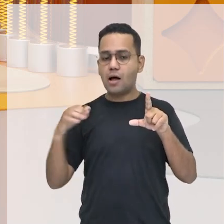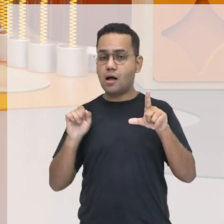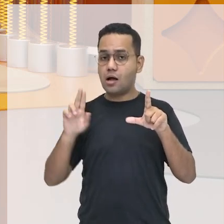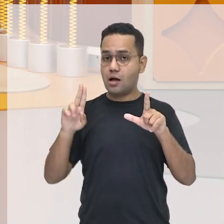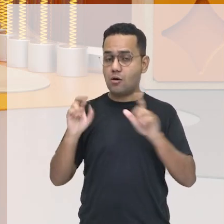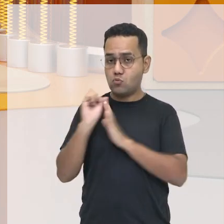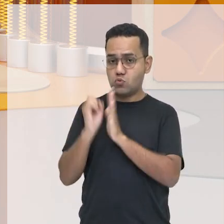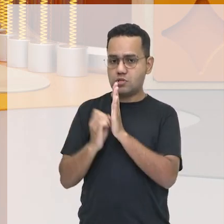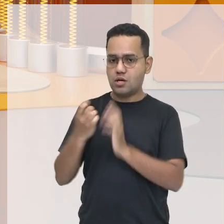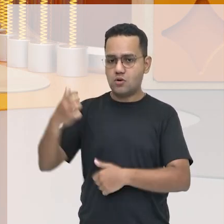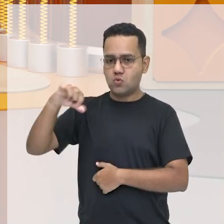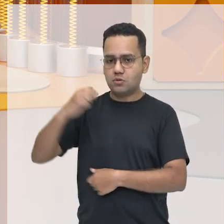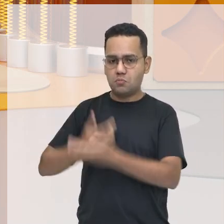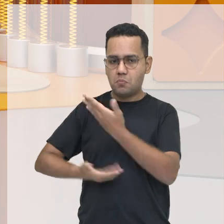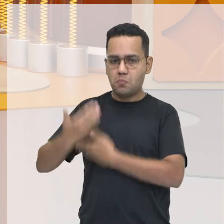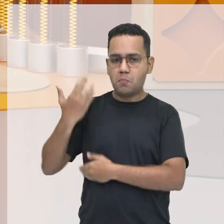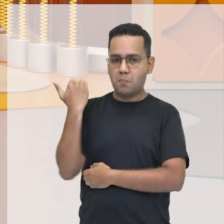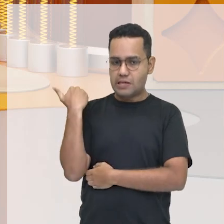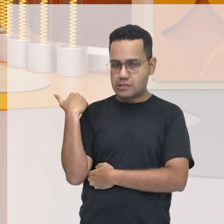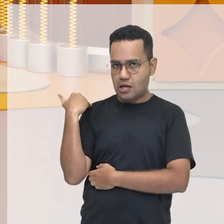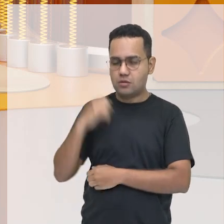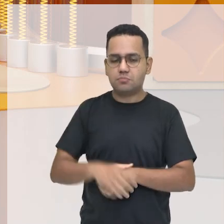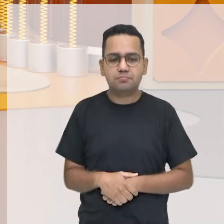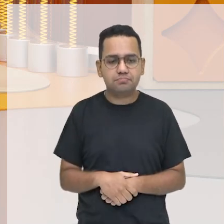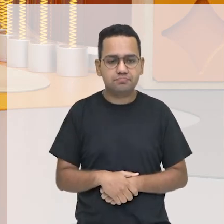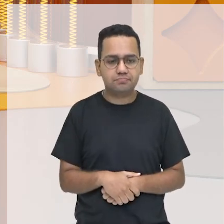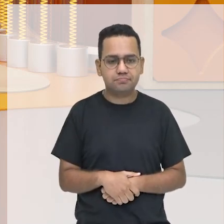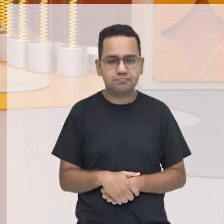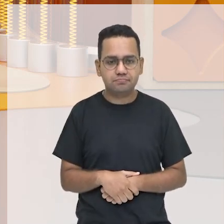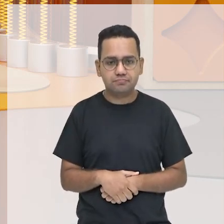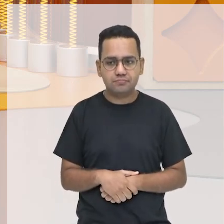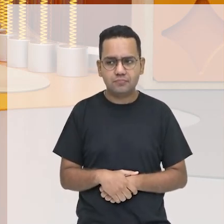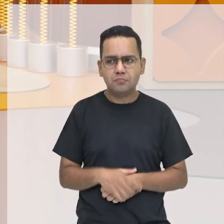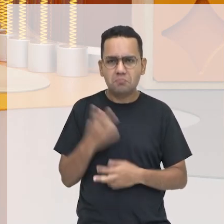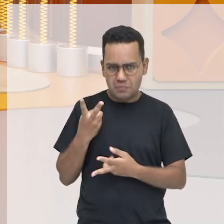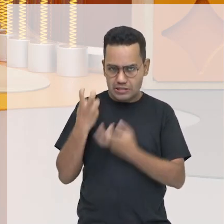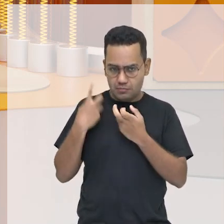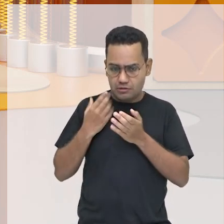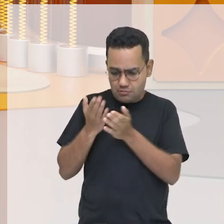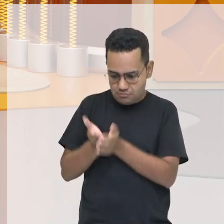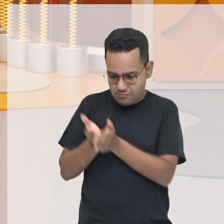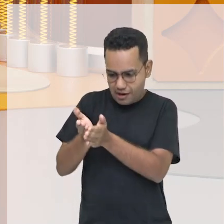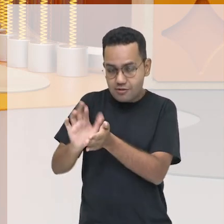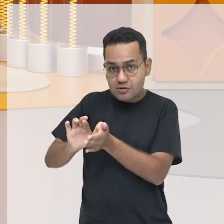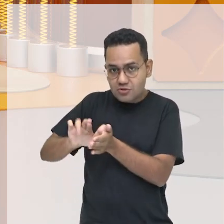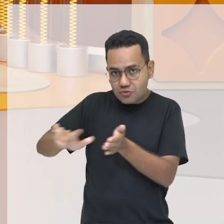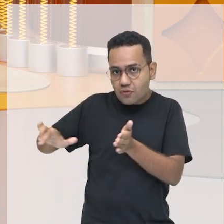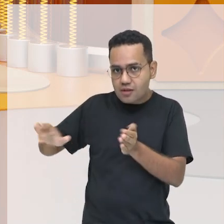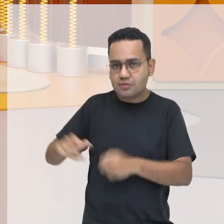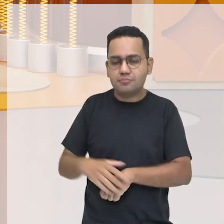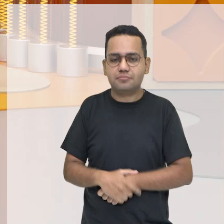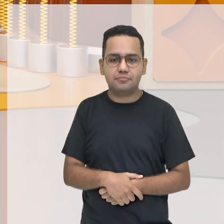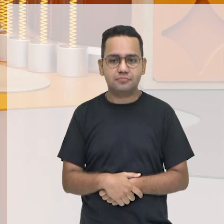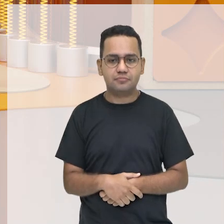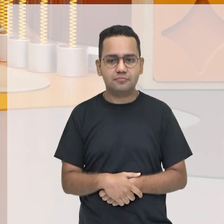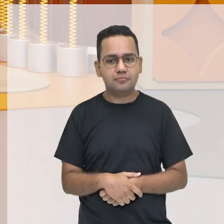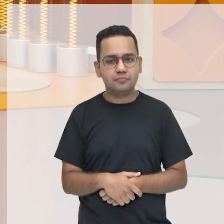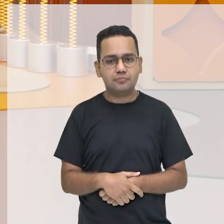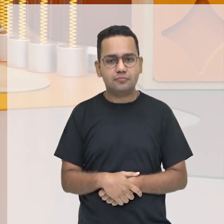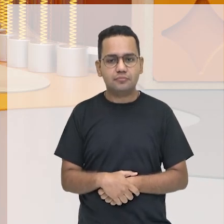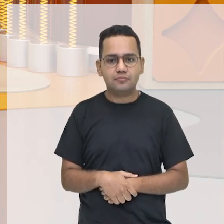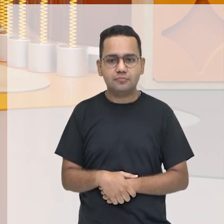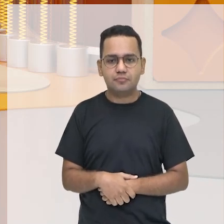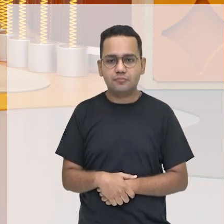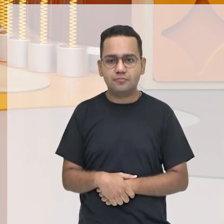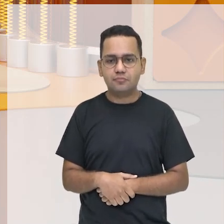anos 1800. Vamos observar aqui que nós temos muitas embarcações ali no porto, isso denotando que nós tínhamos aí